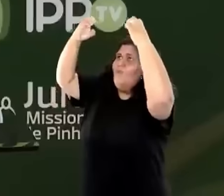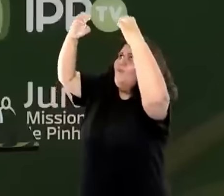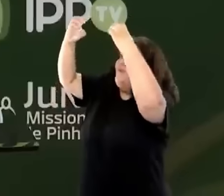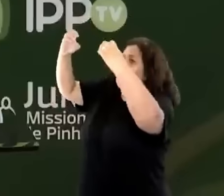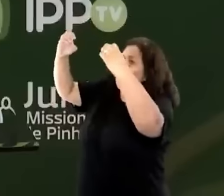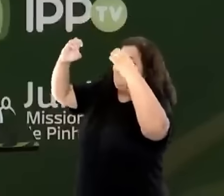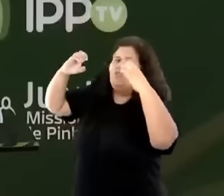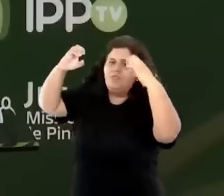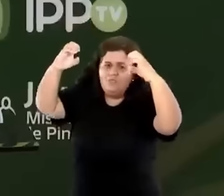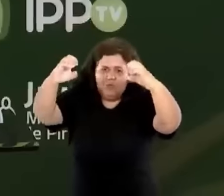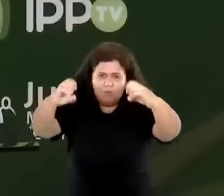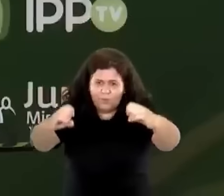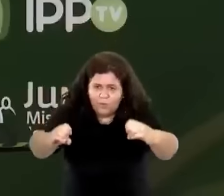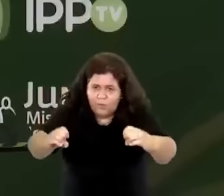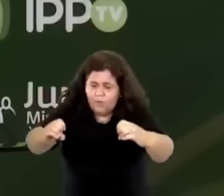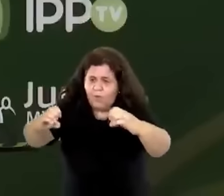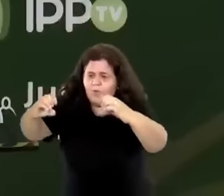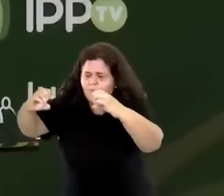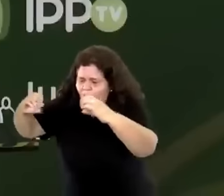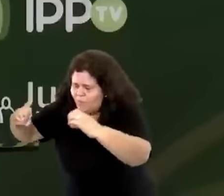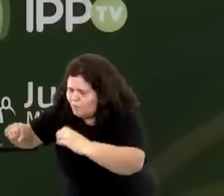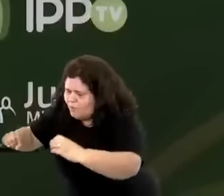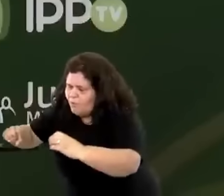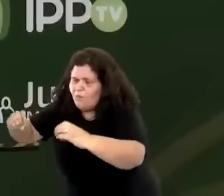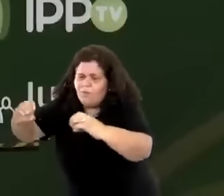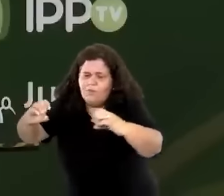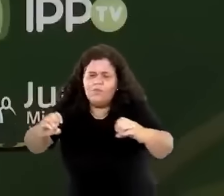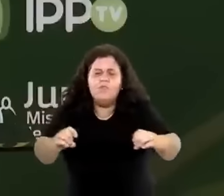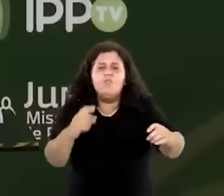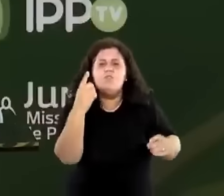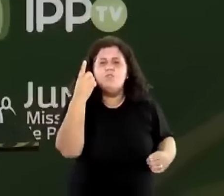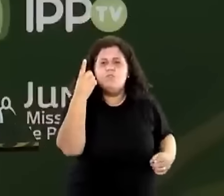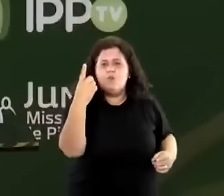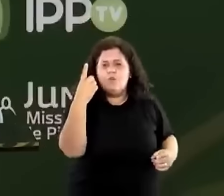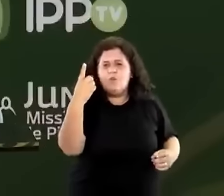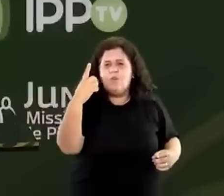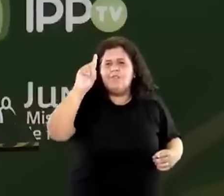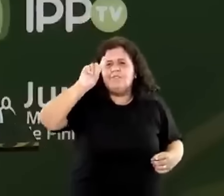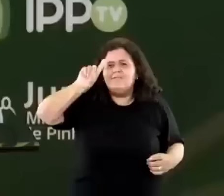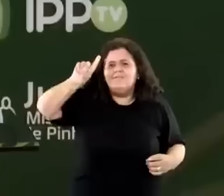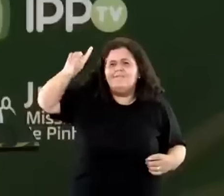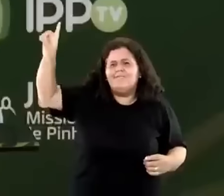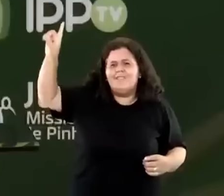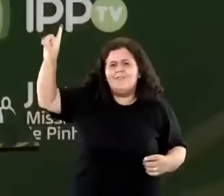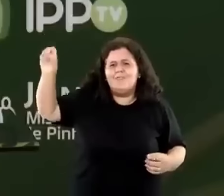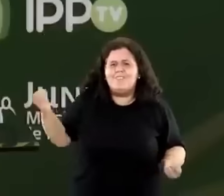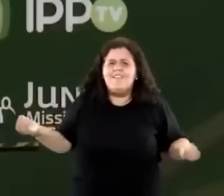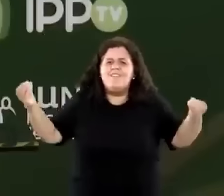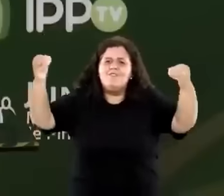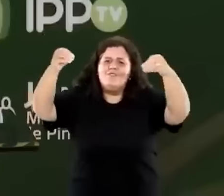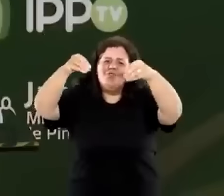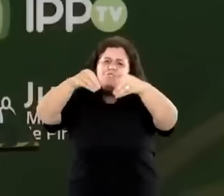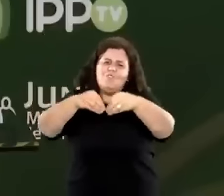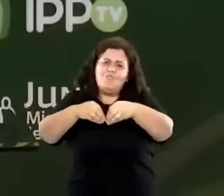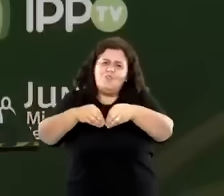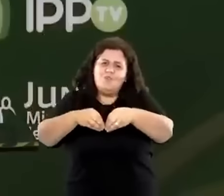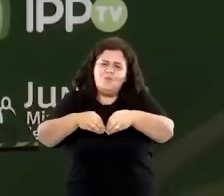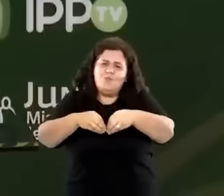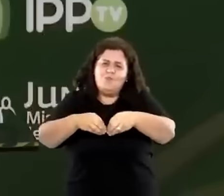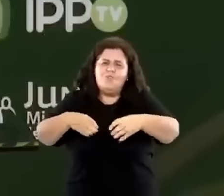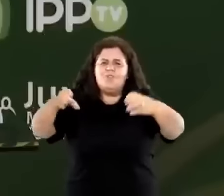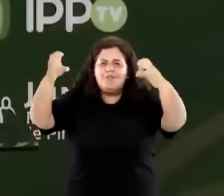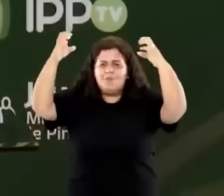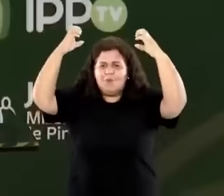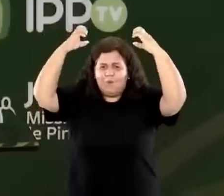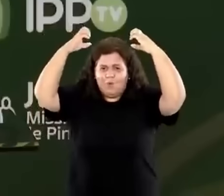Trono tá dizendo o seguinte só um é digno de ostentar uma coroa só um é